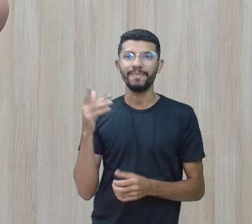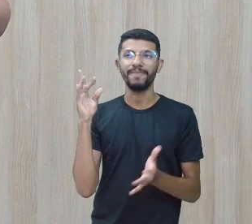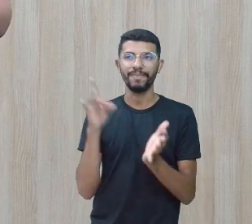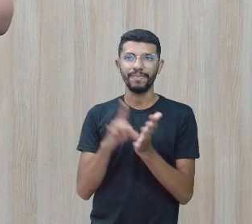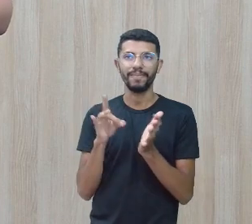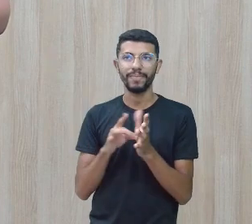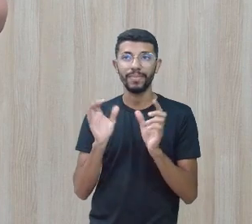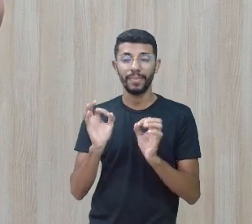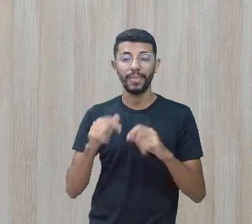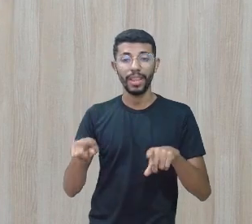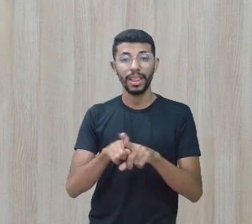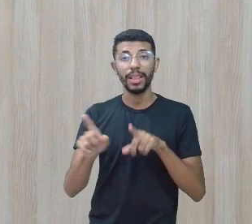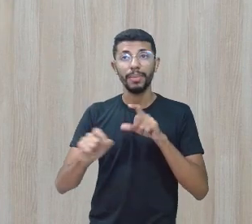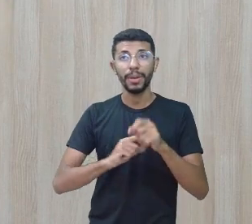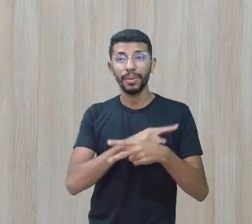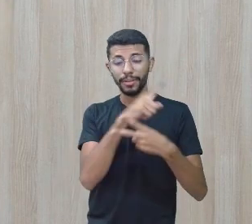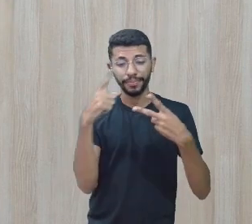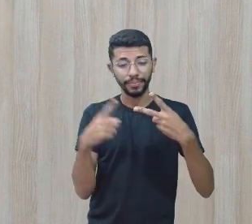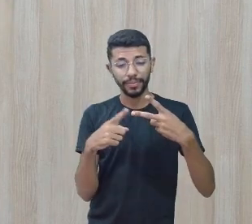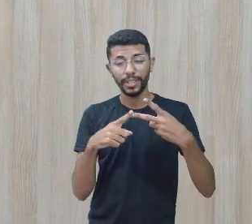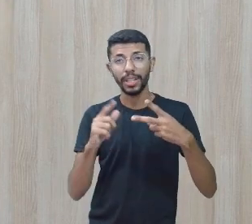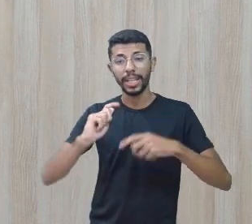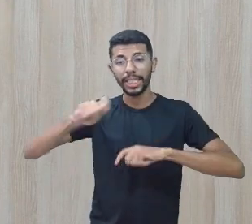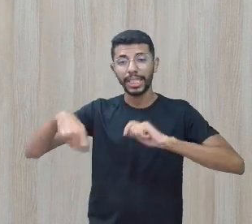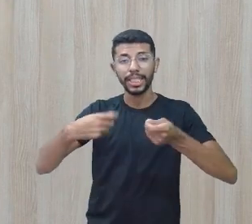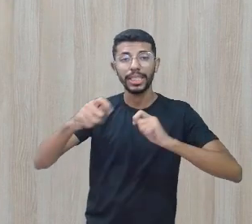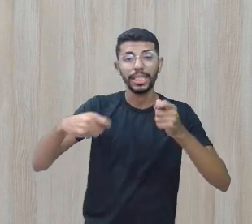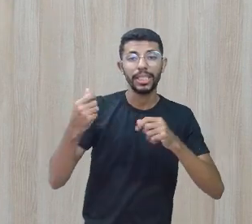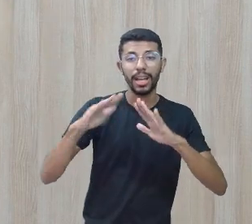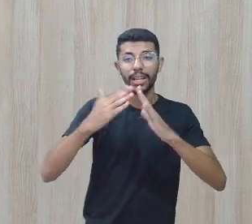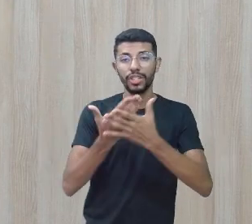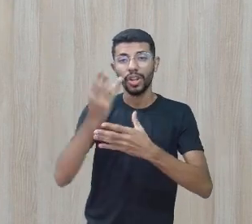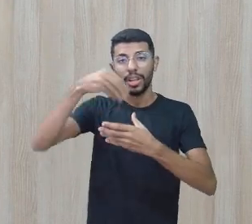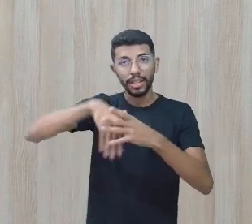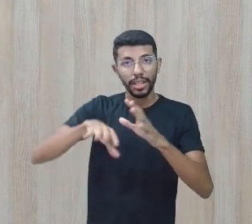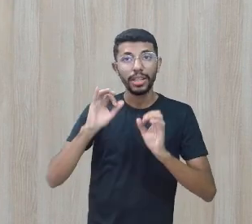questão da sinalização da escola, é importante que a